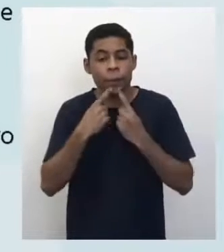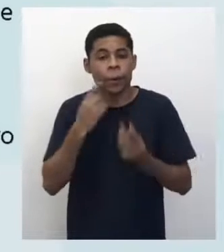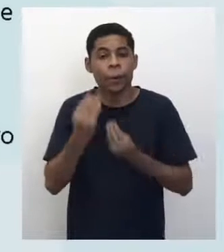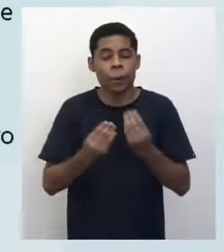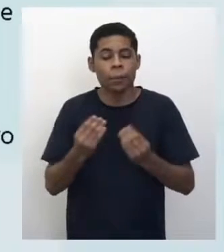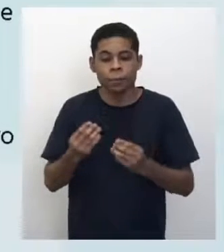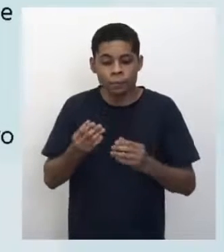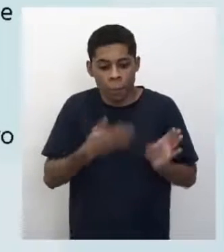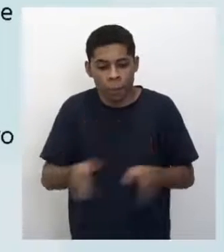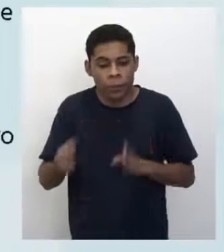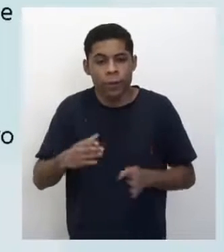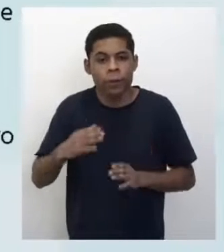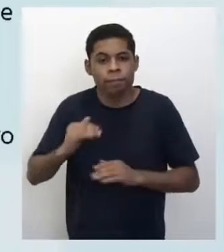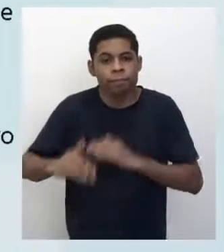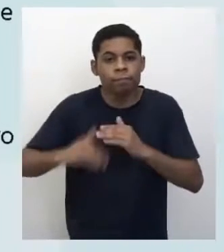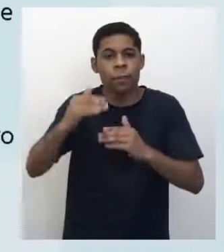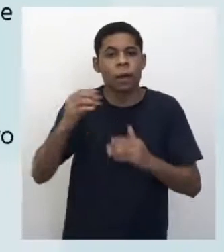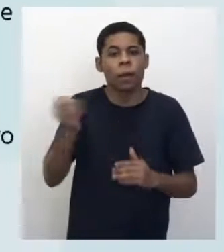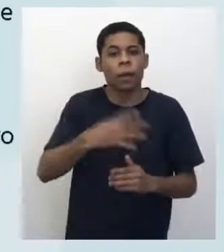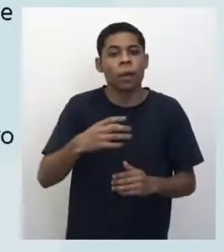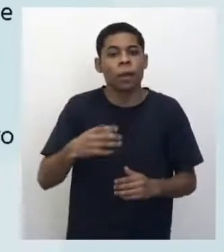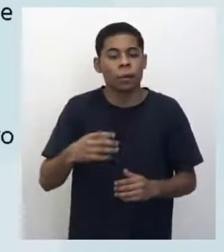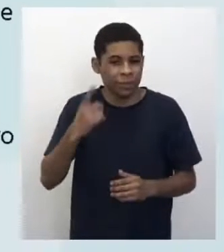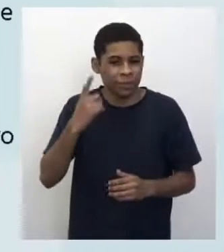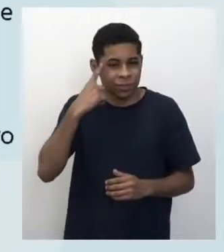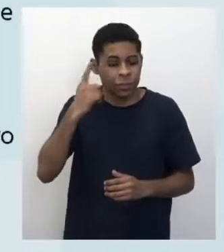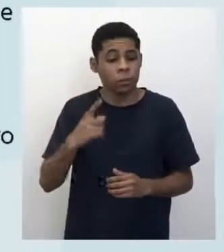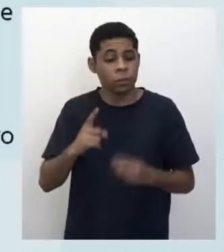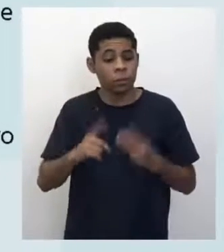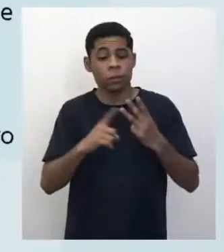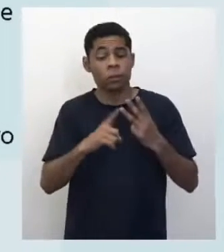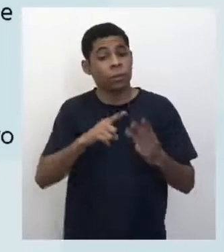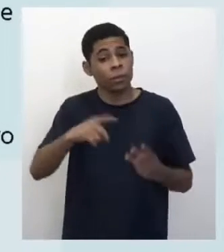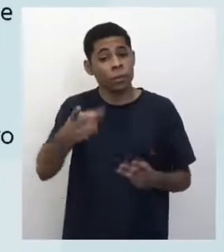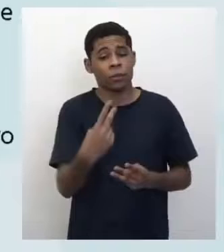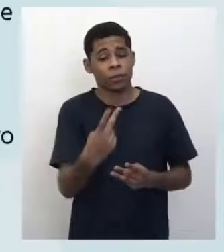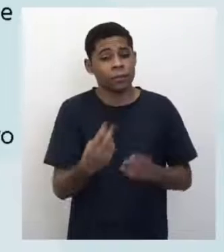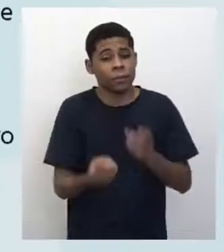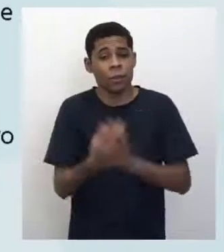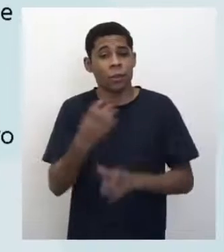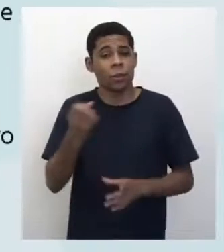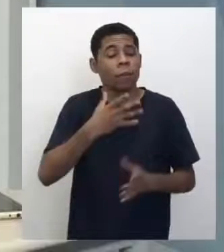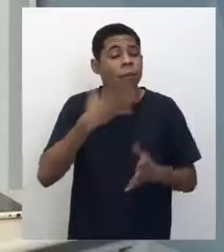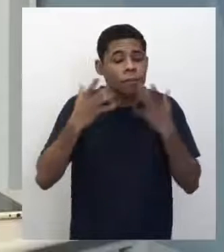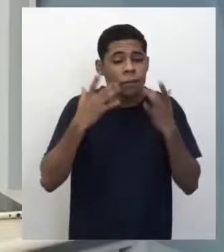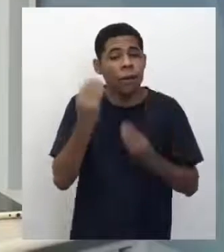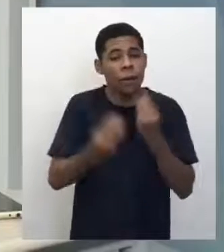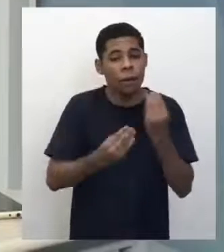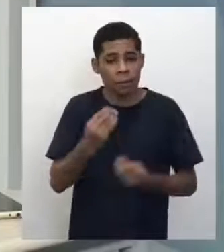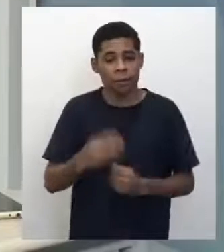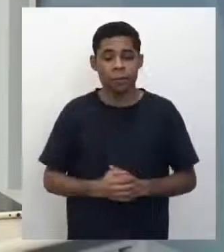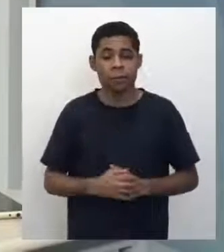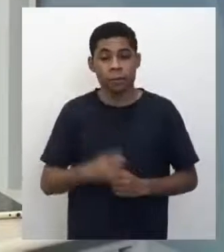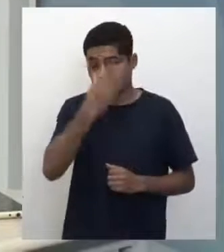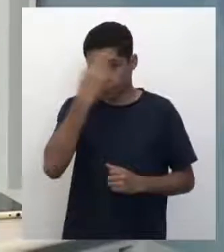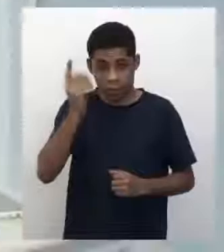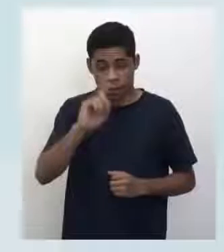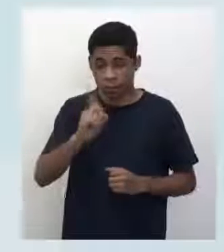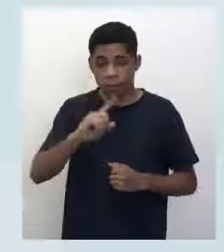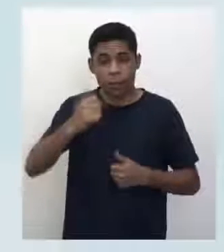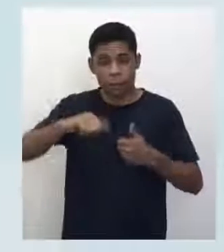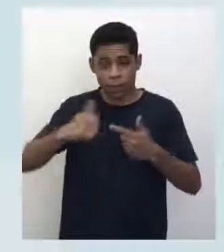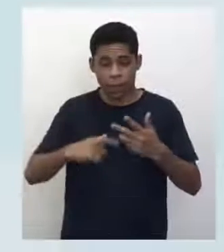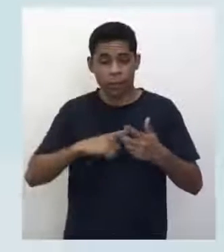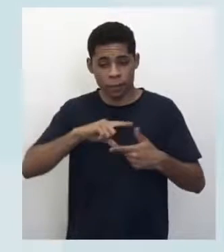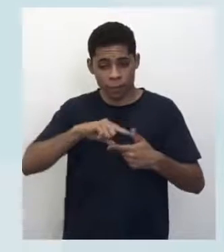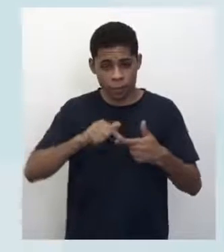processos de criação e produção artística e criamos juntos um processo colaborativo teatral. Não esqueçam da avaliação, tem o QR